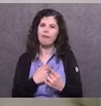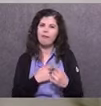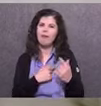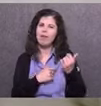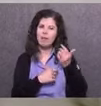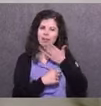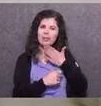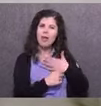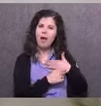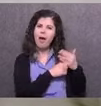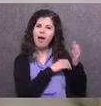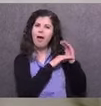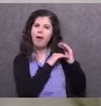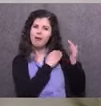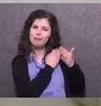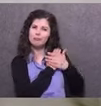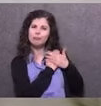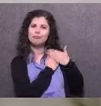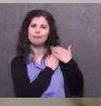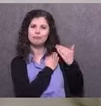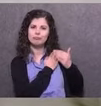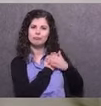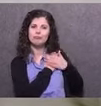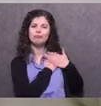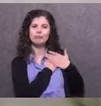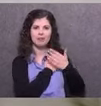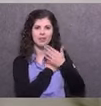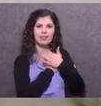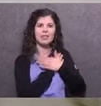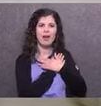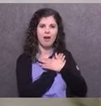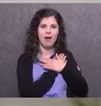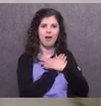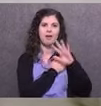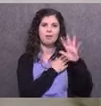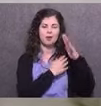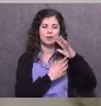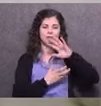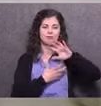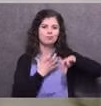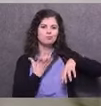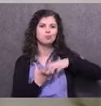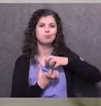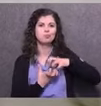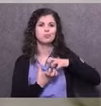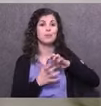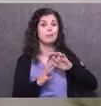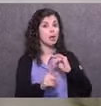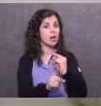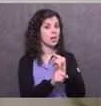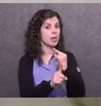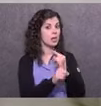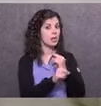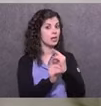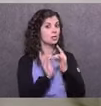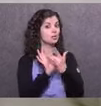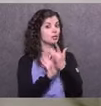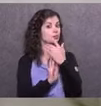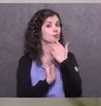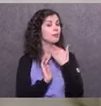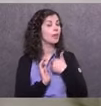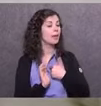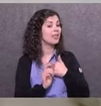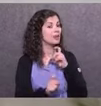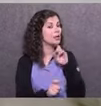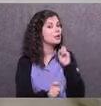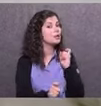tribulações. Mas ao mesmo tempo pede que vigiemos.